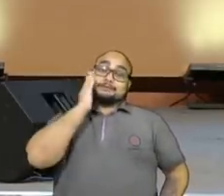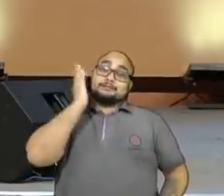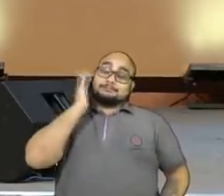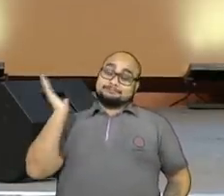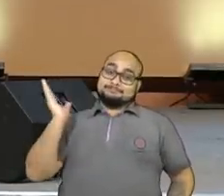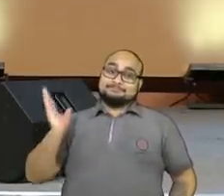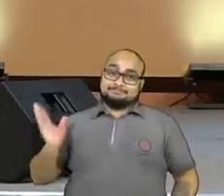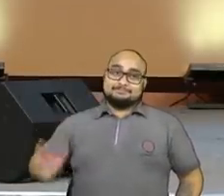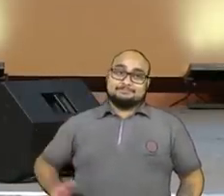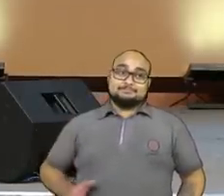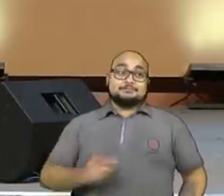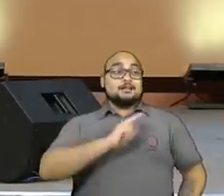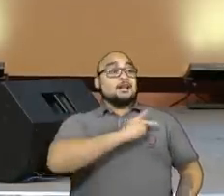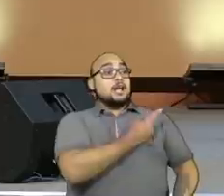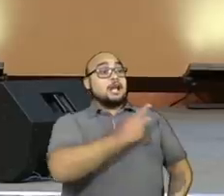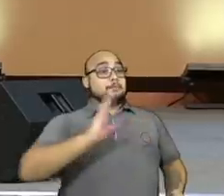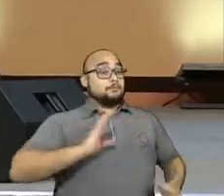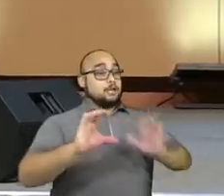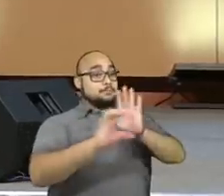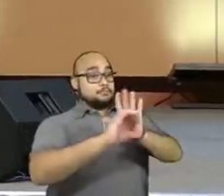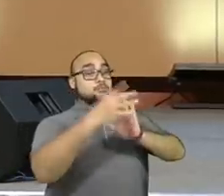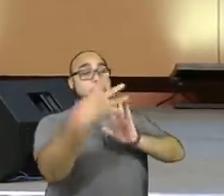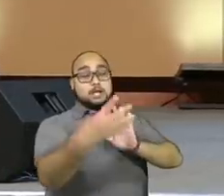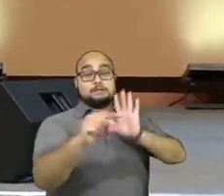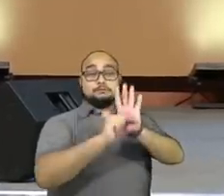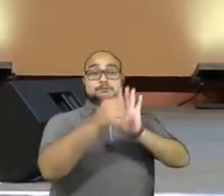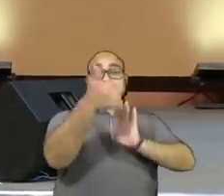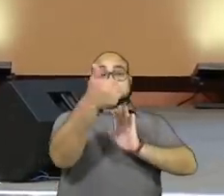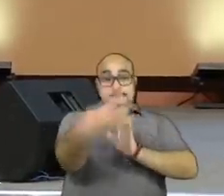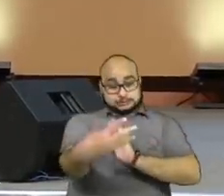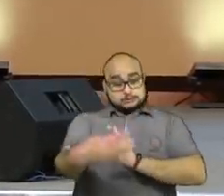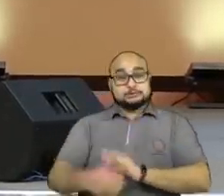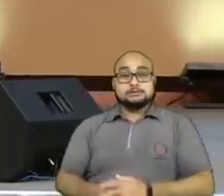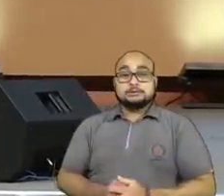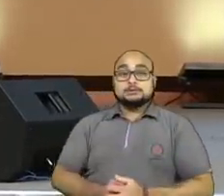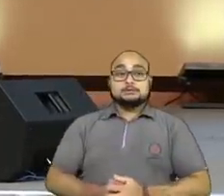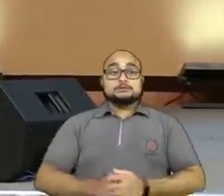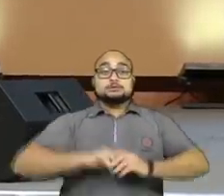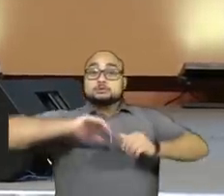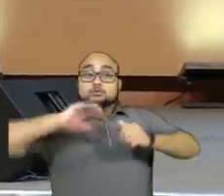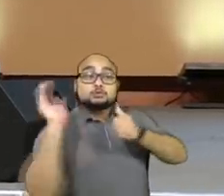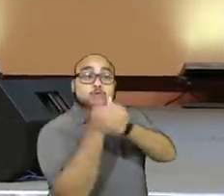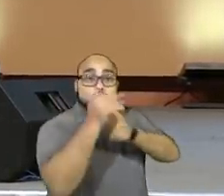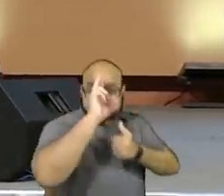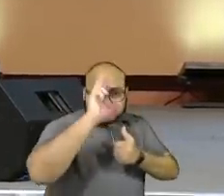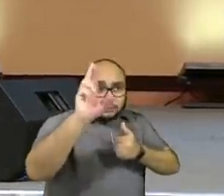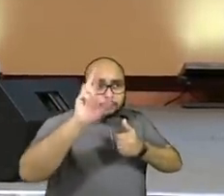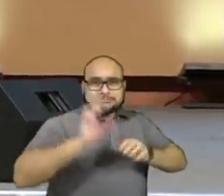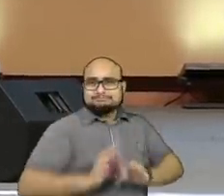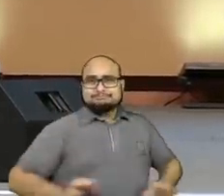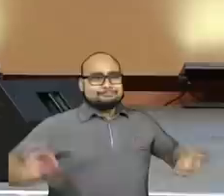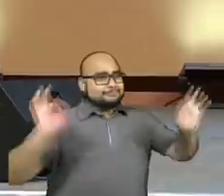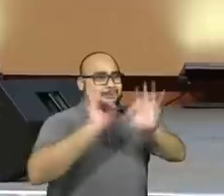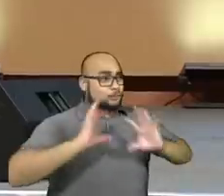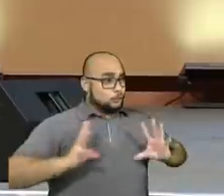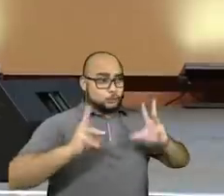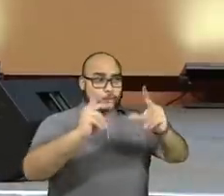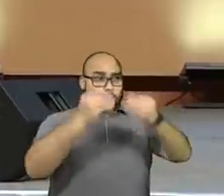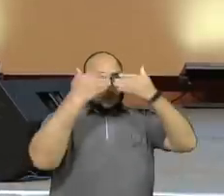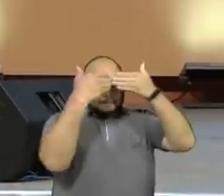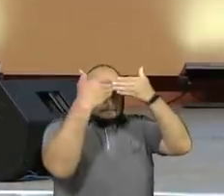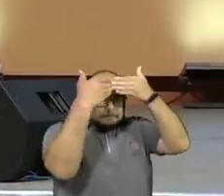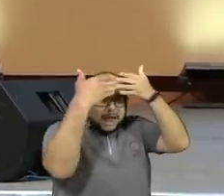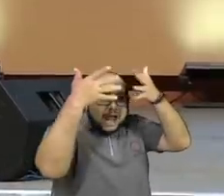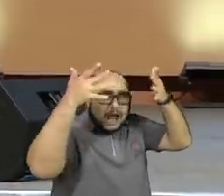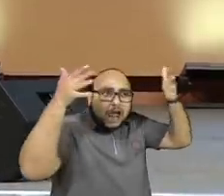capítulo 4, versículo 13, que não há nada encoberto diante dele. Antes, todas as coisas estão nuas e patentes aos